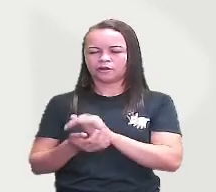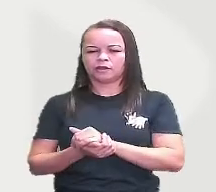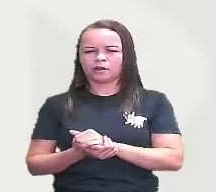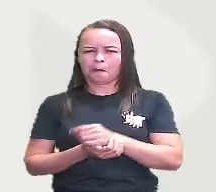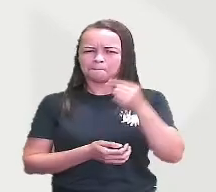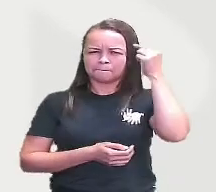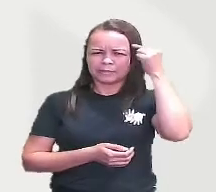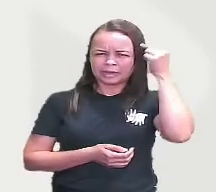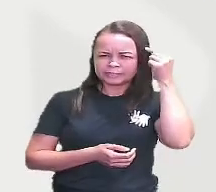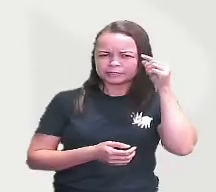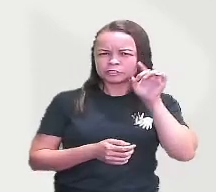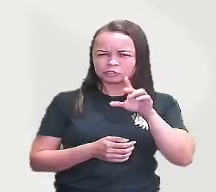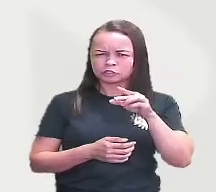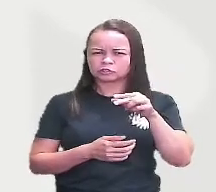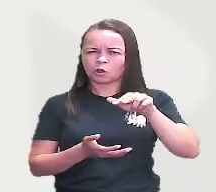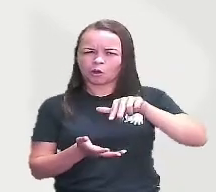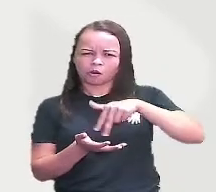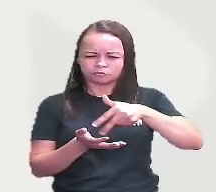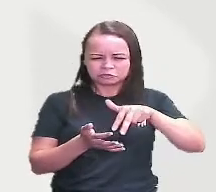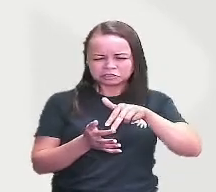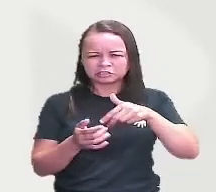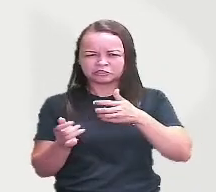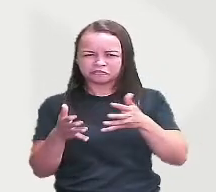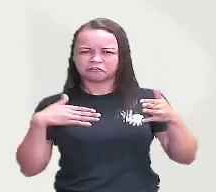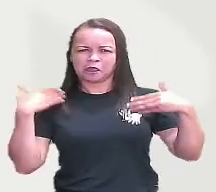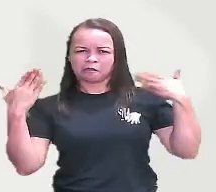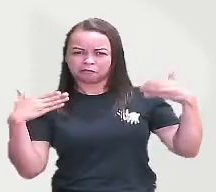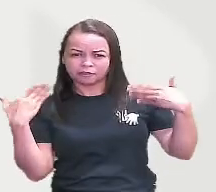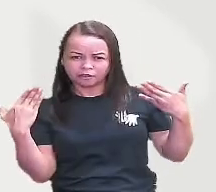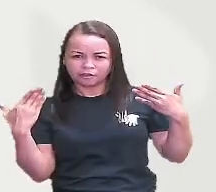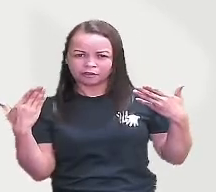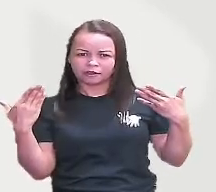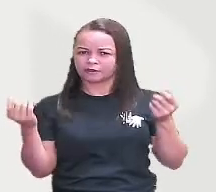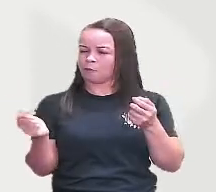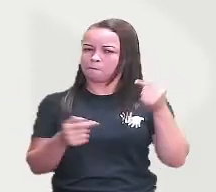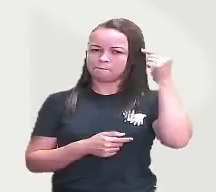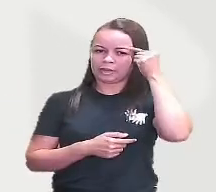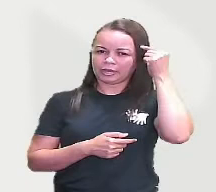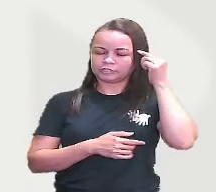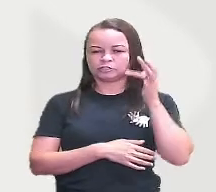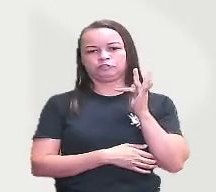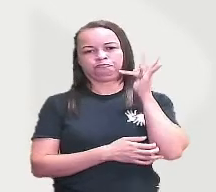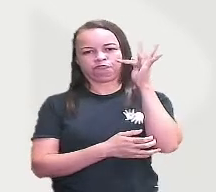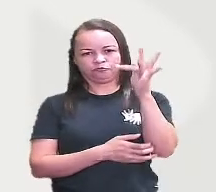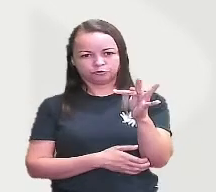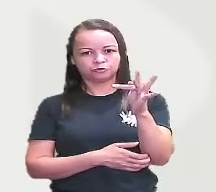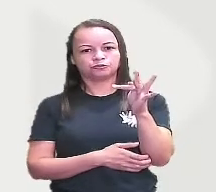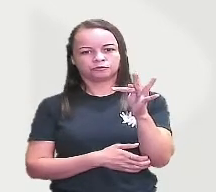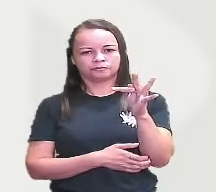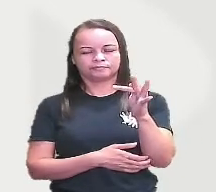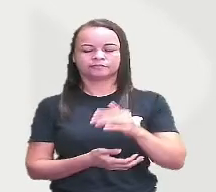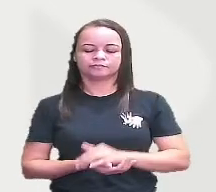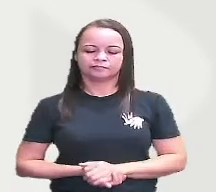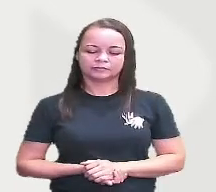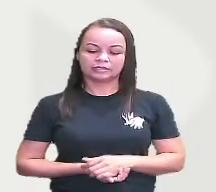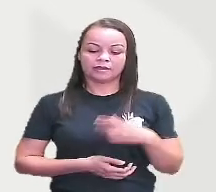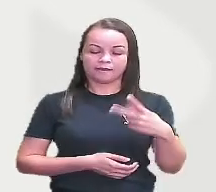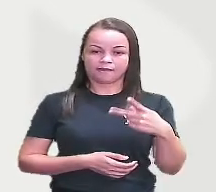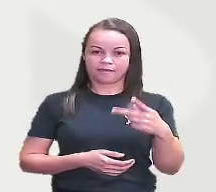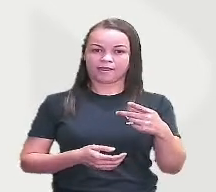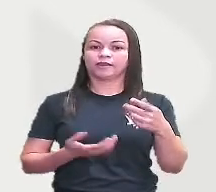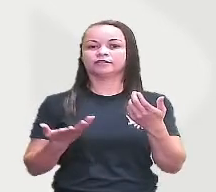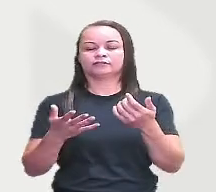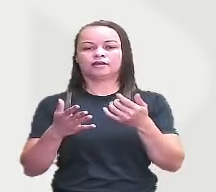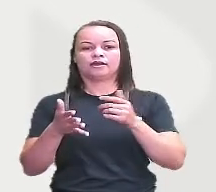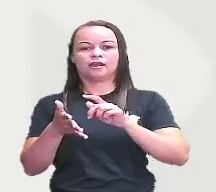trabalhe e pense no futuro. Essa é uma fábula de Esopo, tá? Que a gente citou ele, e é